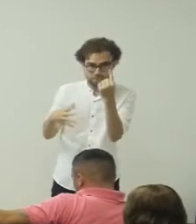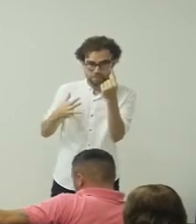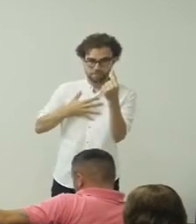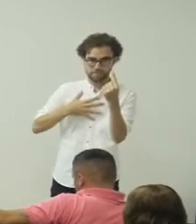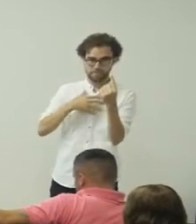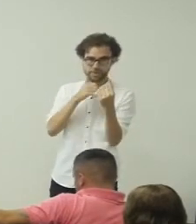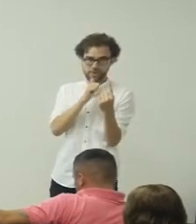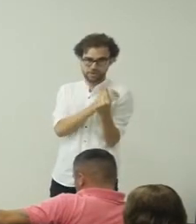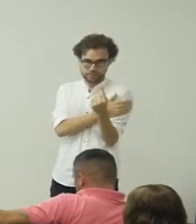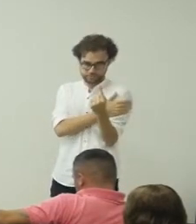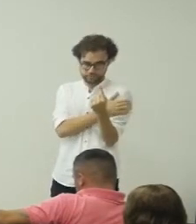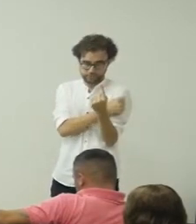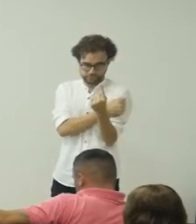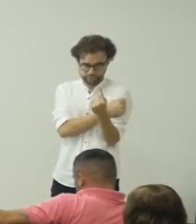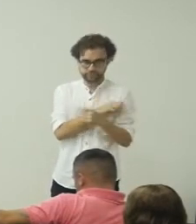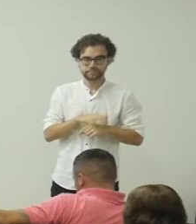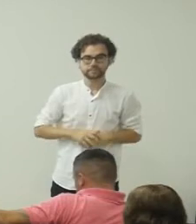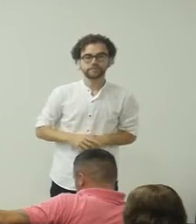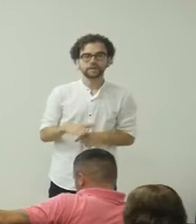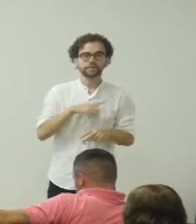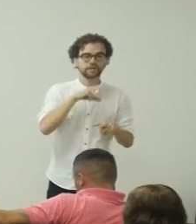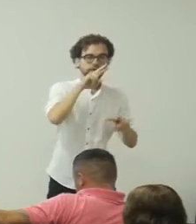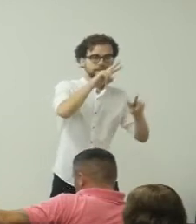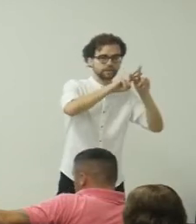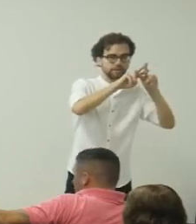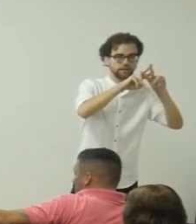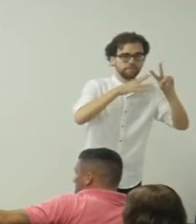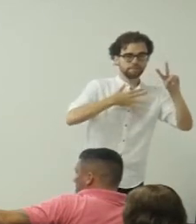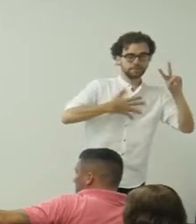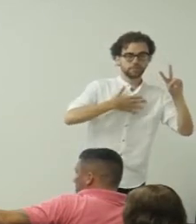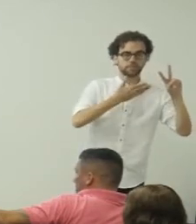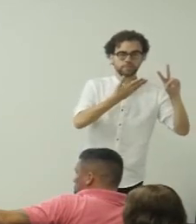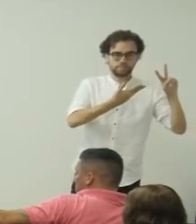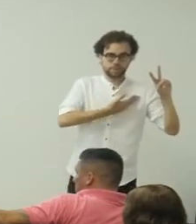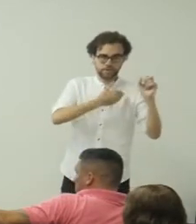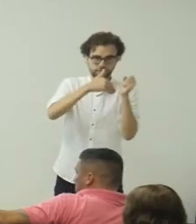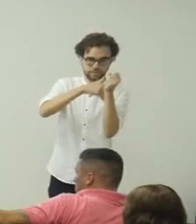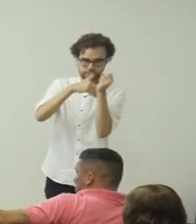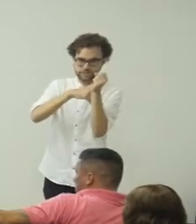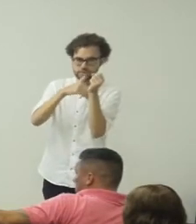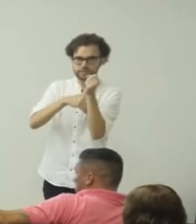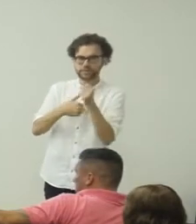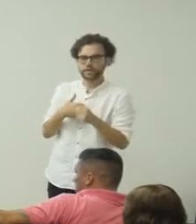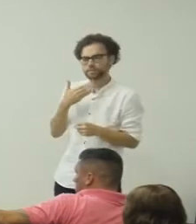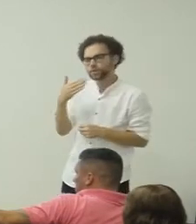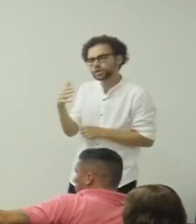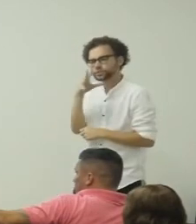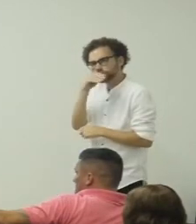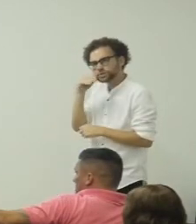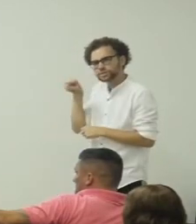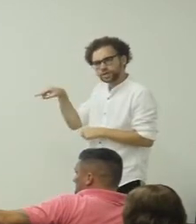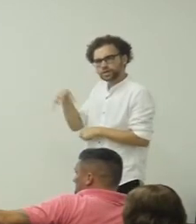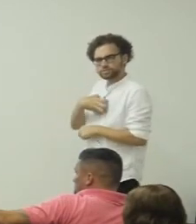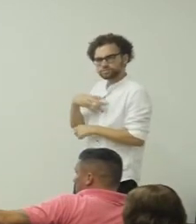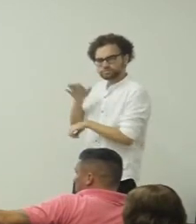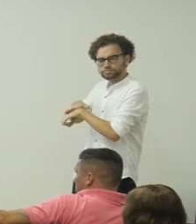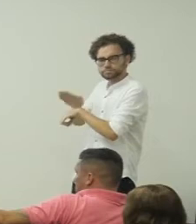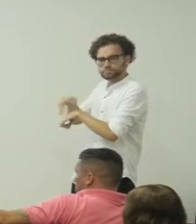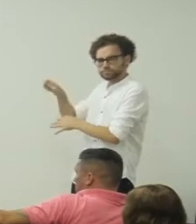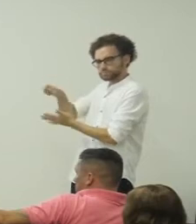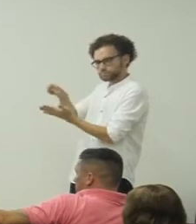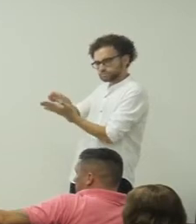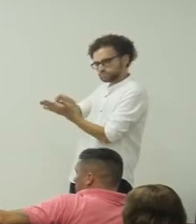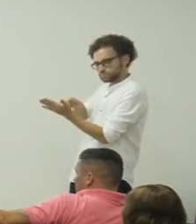minha. Ela usou a hashtag, né, meu amigo secreto. É uma adolescente, a gente pediu e ela fez ao modo dela. Então, vamos